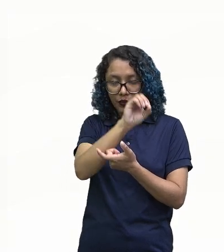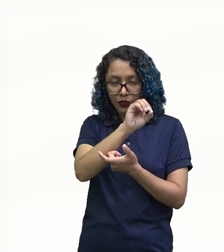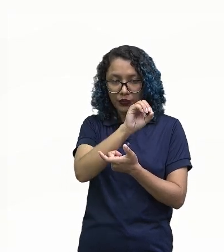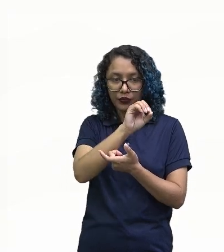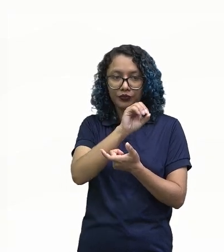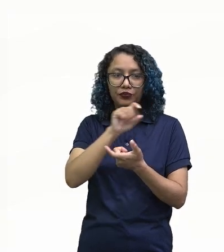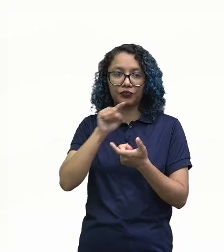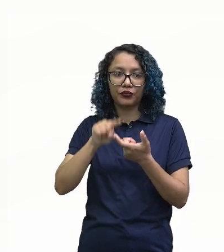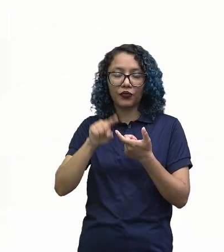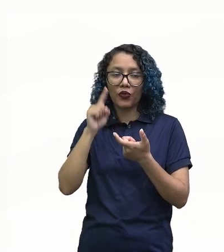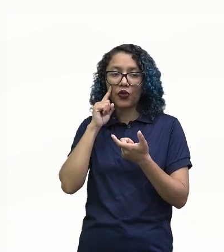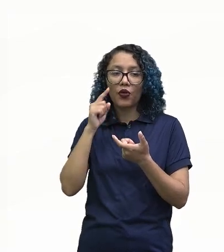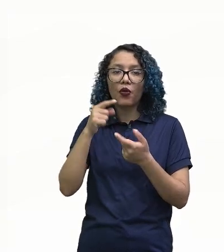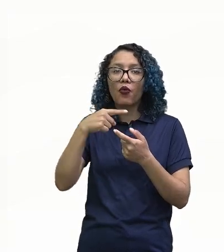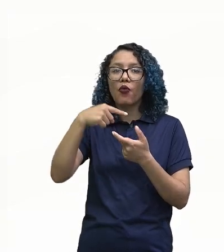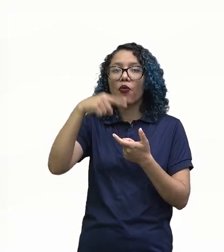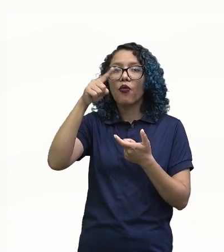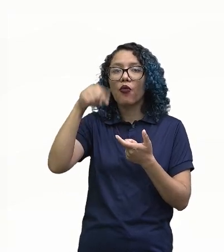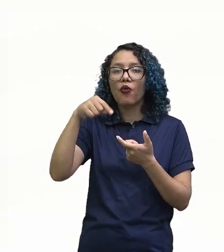O acento